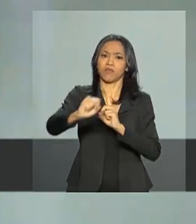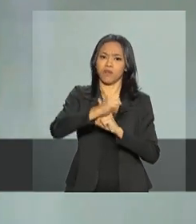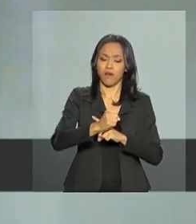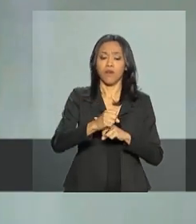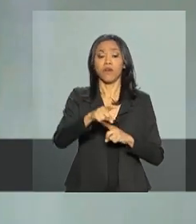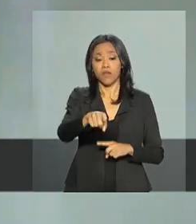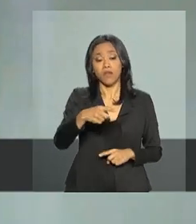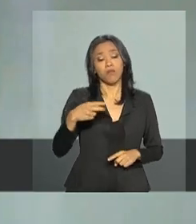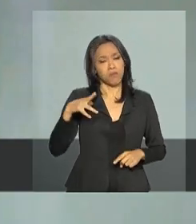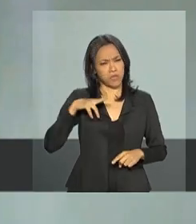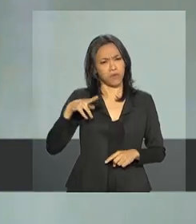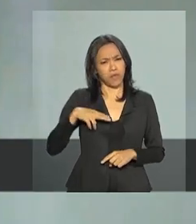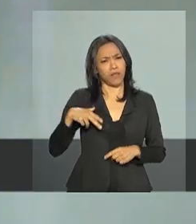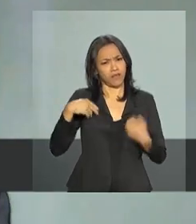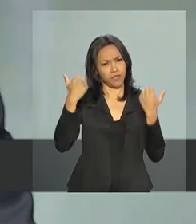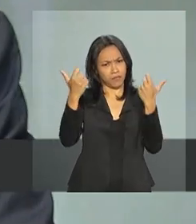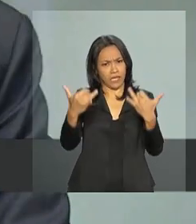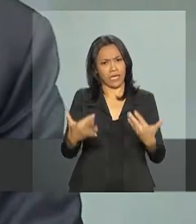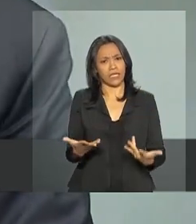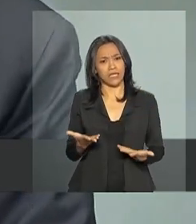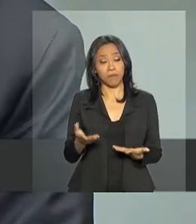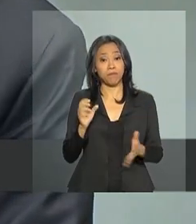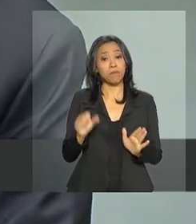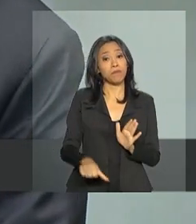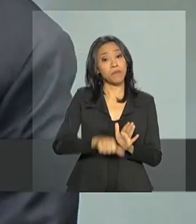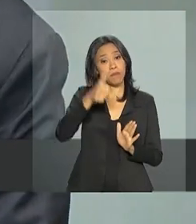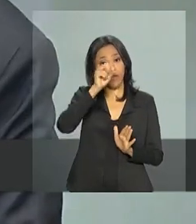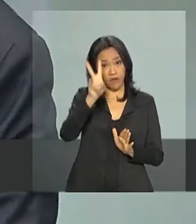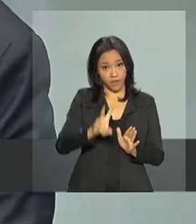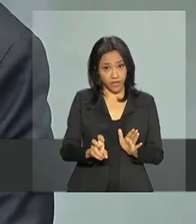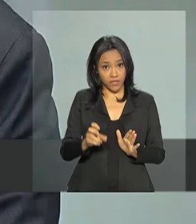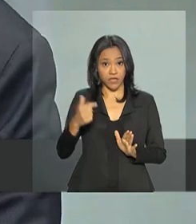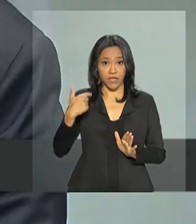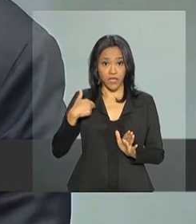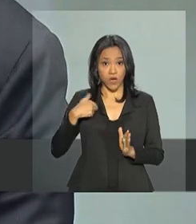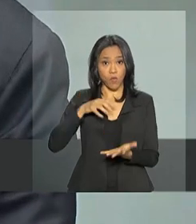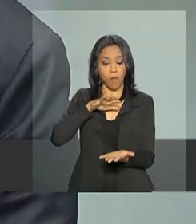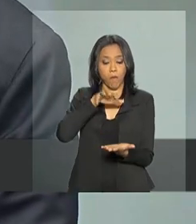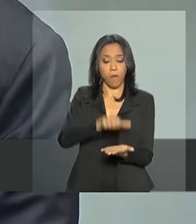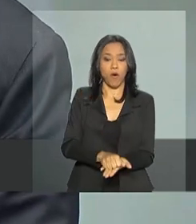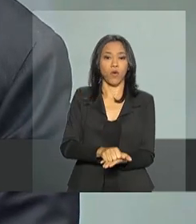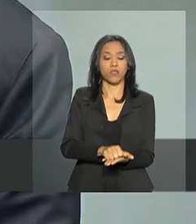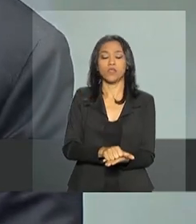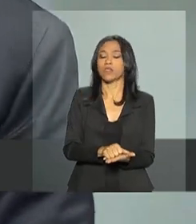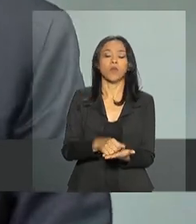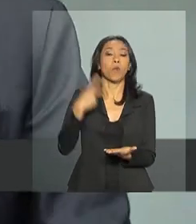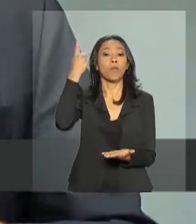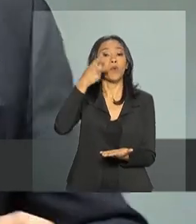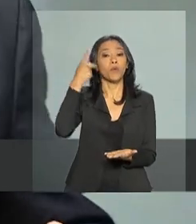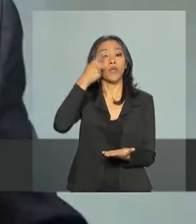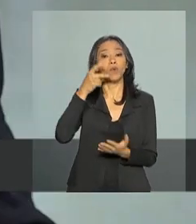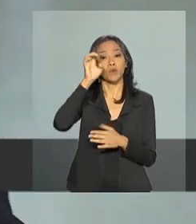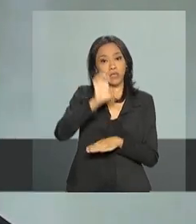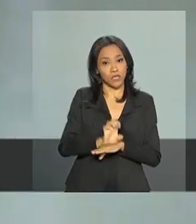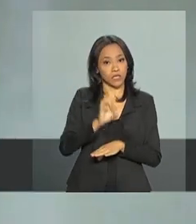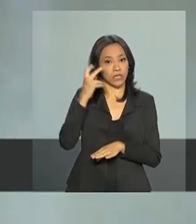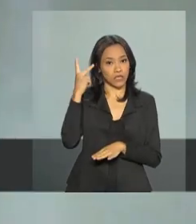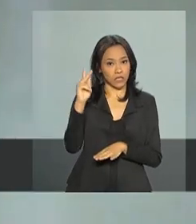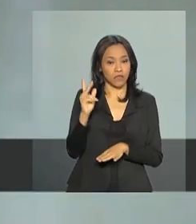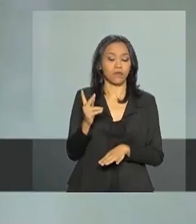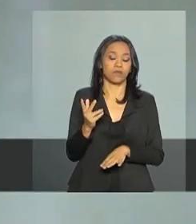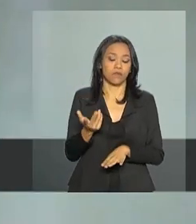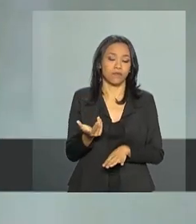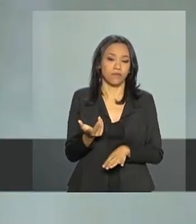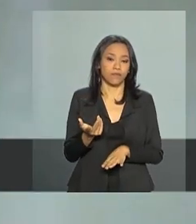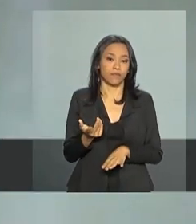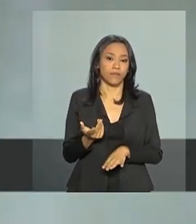particularidade pessoal, que a primeira vez que eu tomei posse como procurador-geral do Estado, Dário Berger,